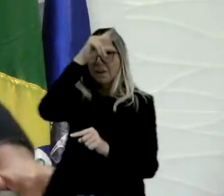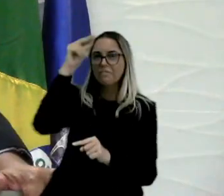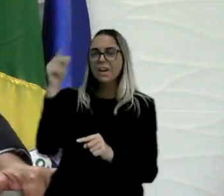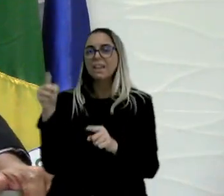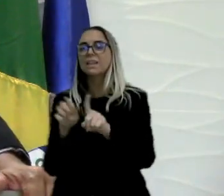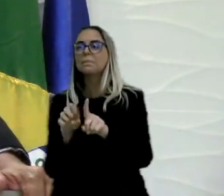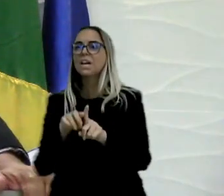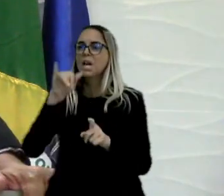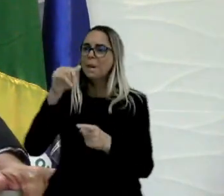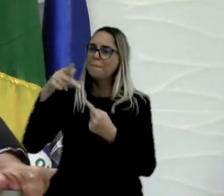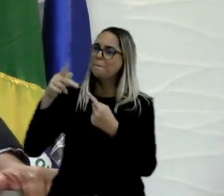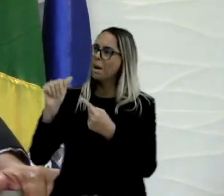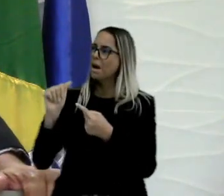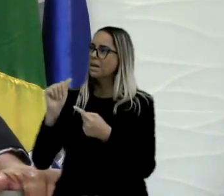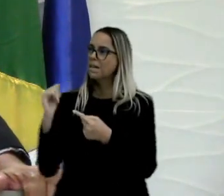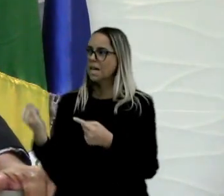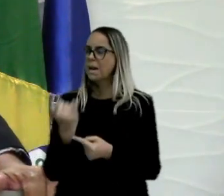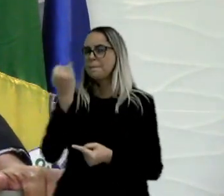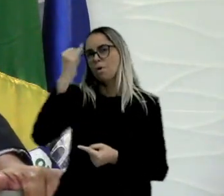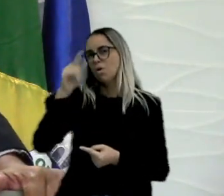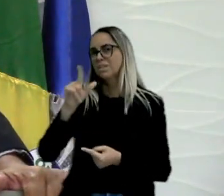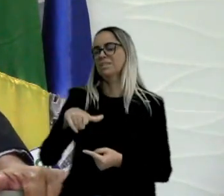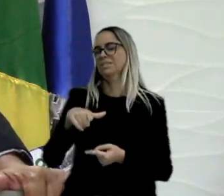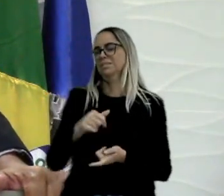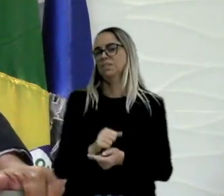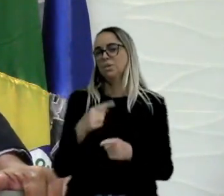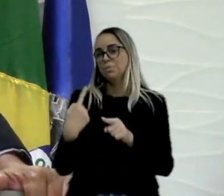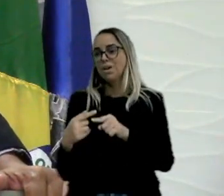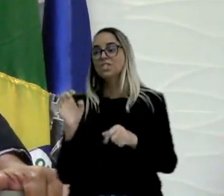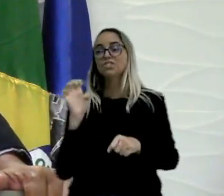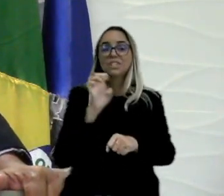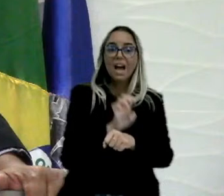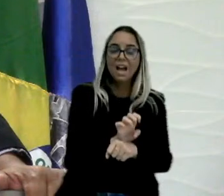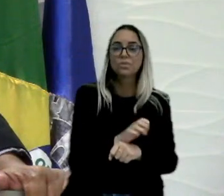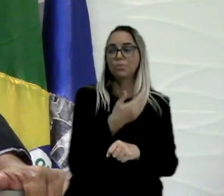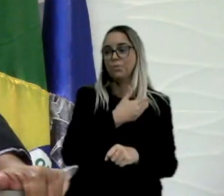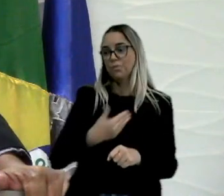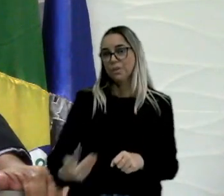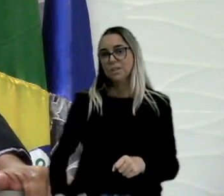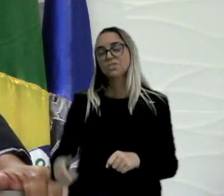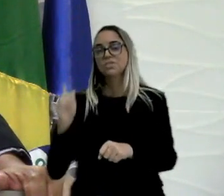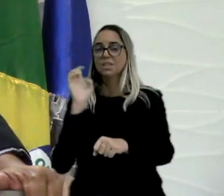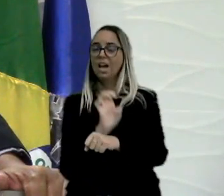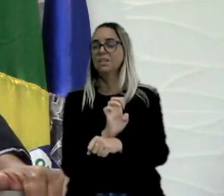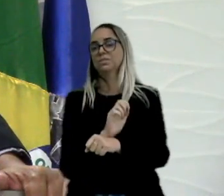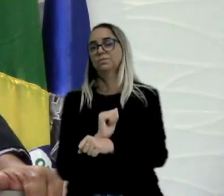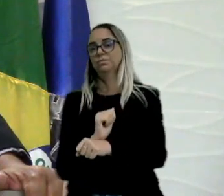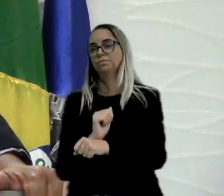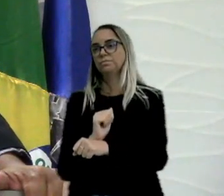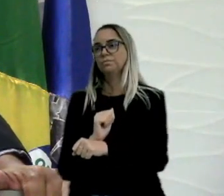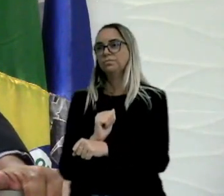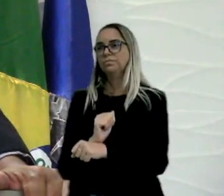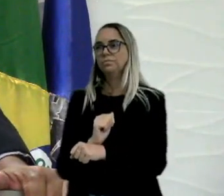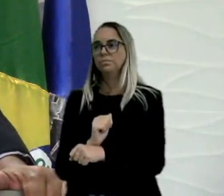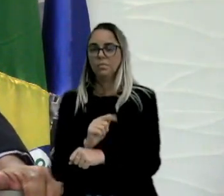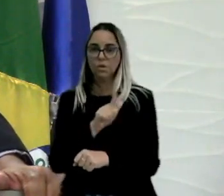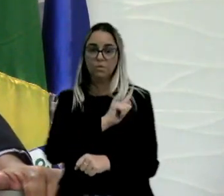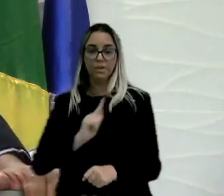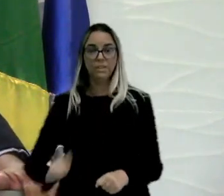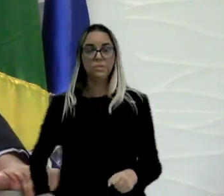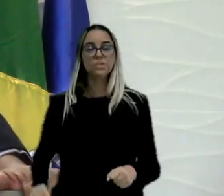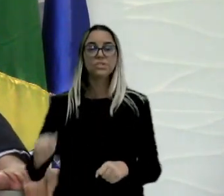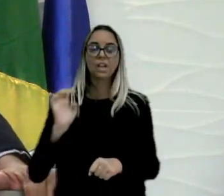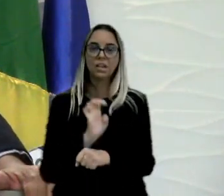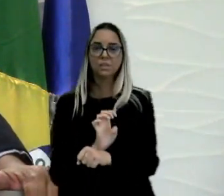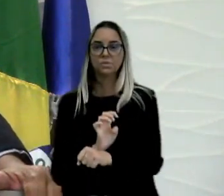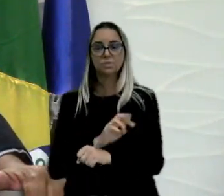Ipa era muito importante também que é o pelo Estado o governo do estado liberasse esses caminhão pipa não só para esse município